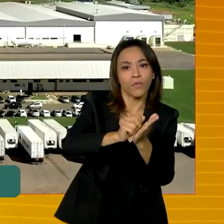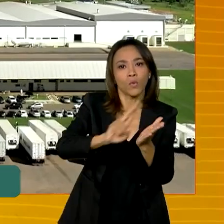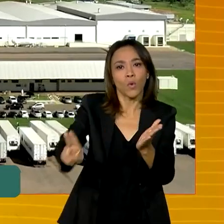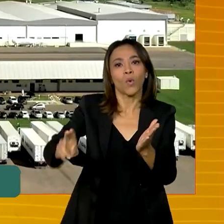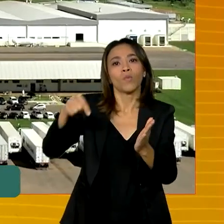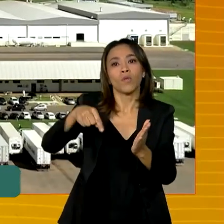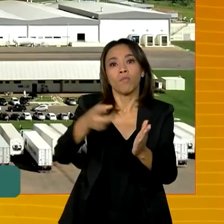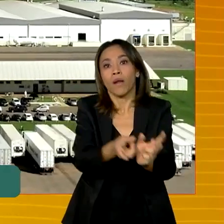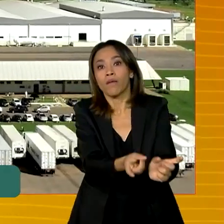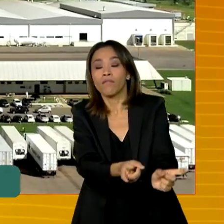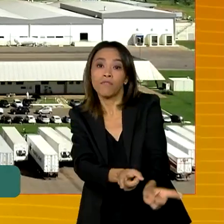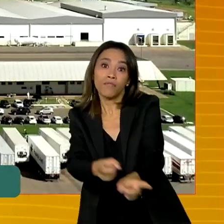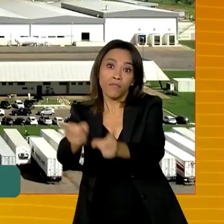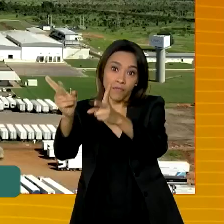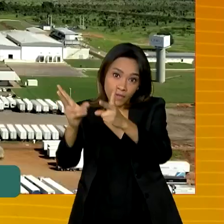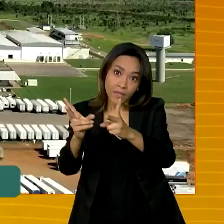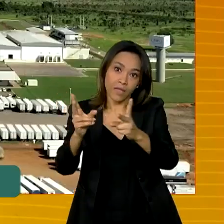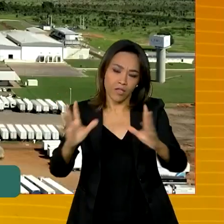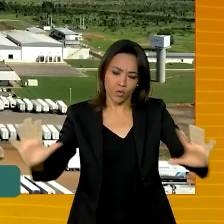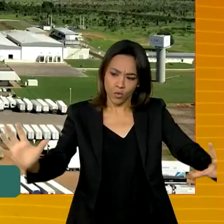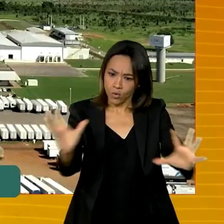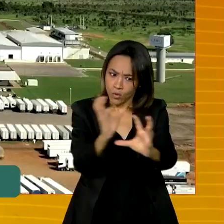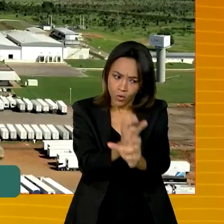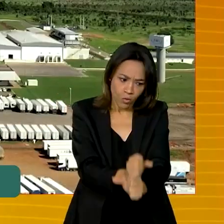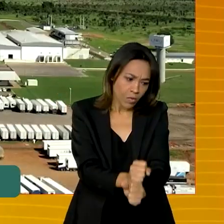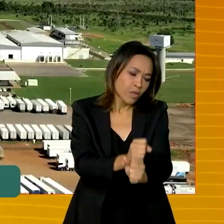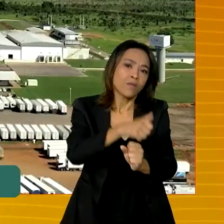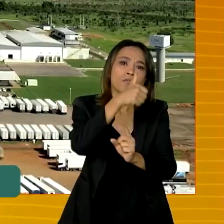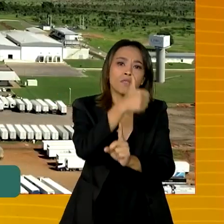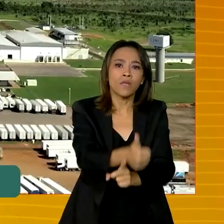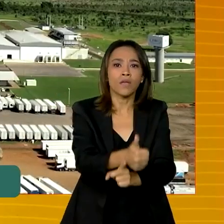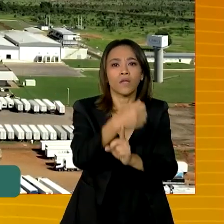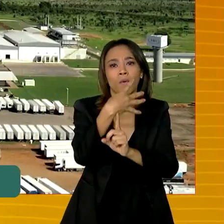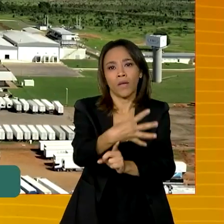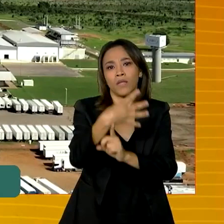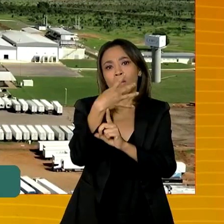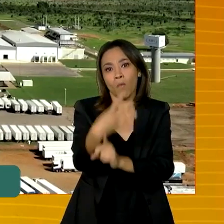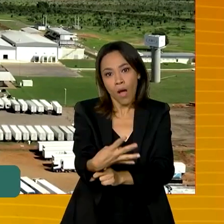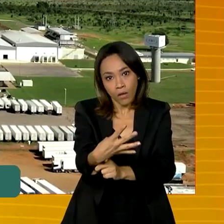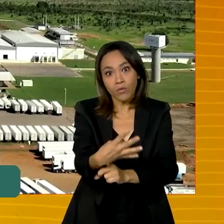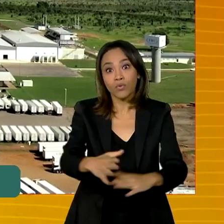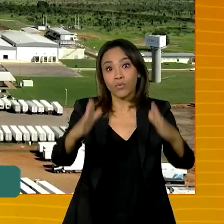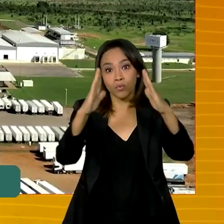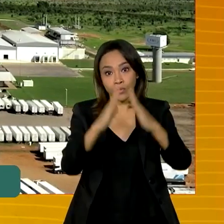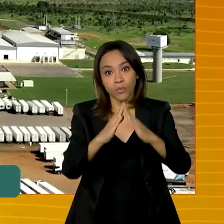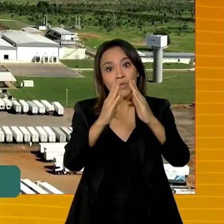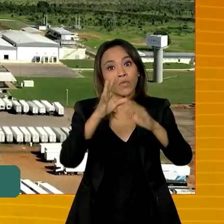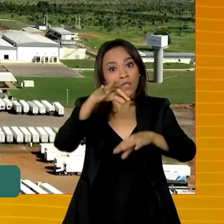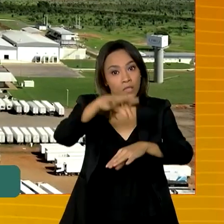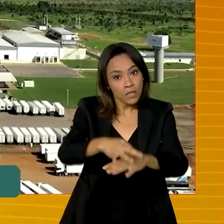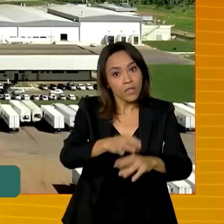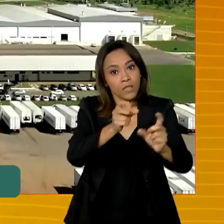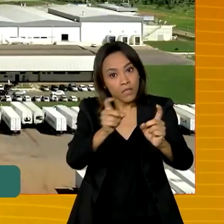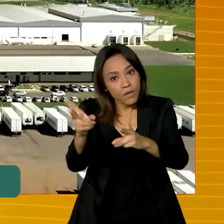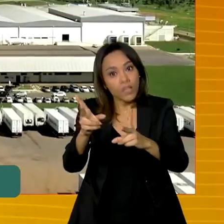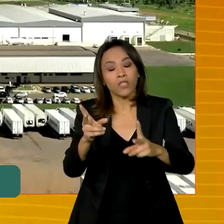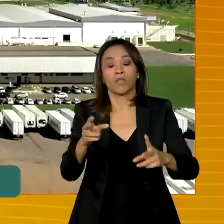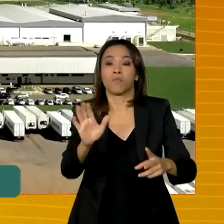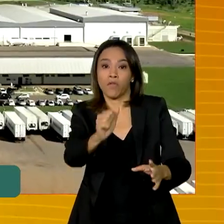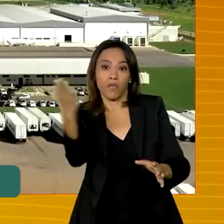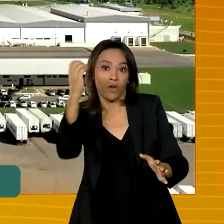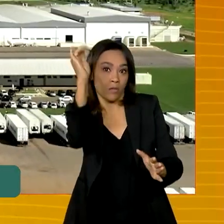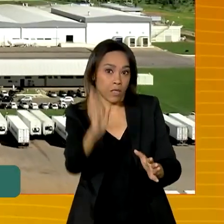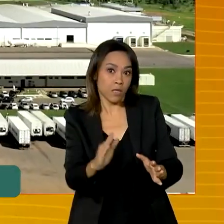soro fetal bovino, somando 144 frigoríficos habilitados. A China é o principal destino